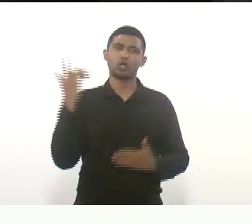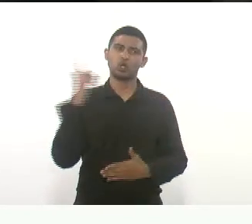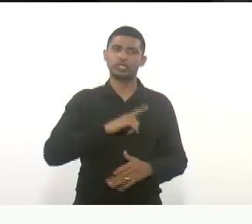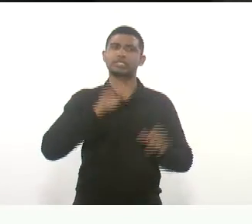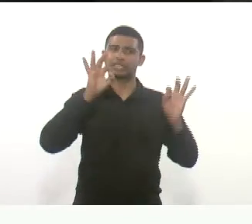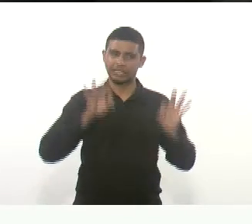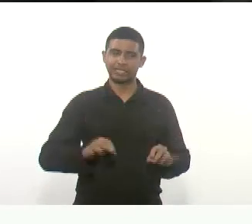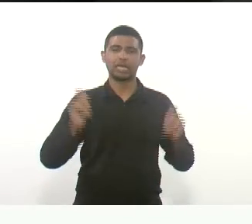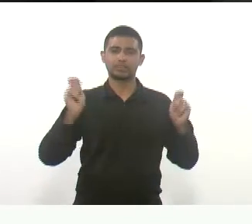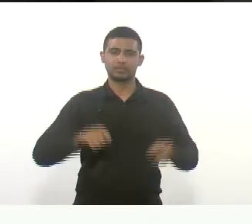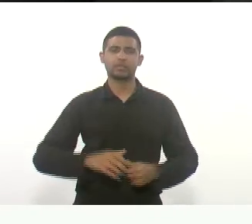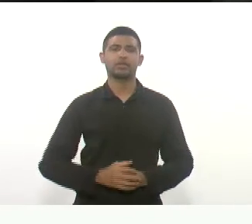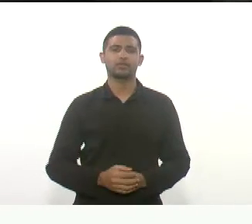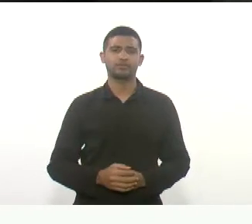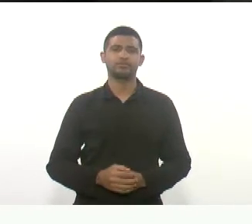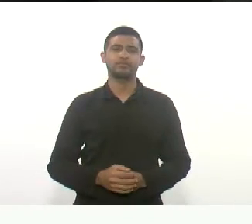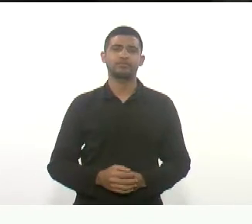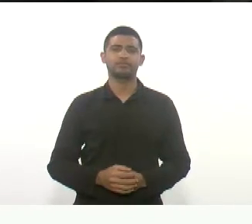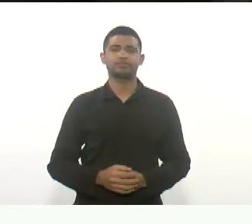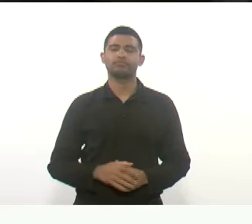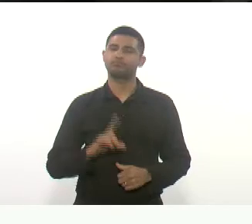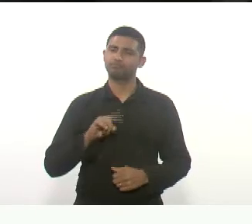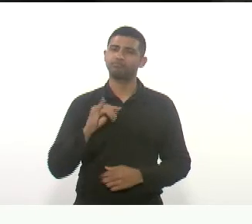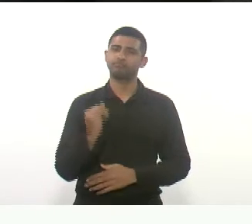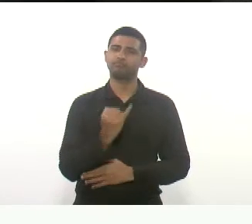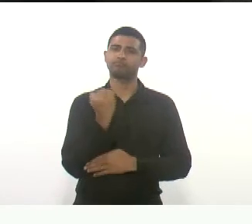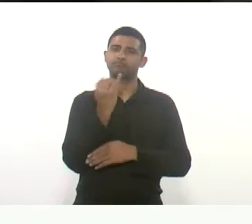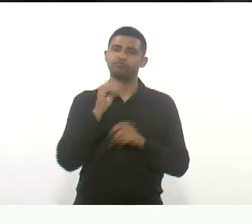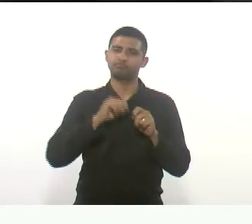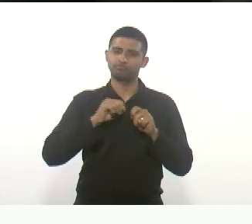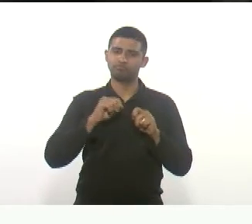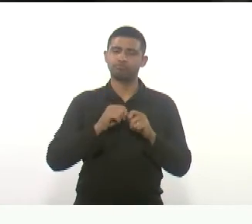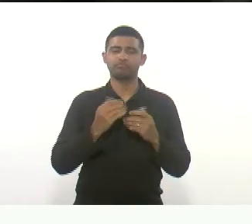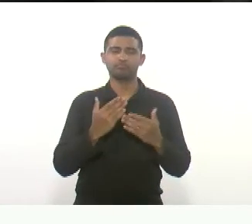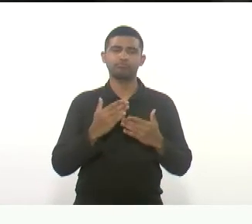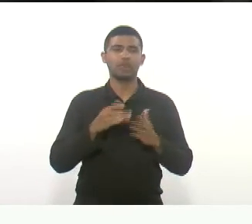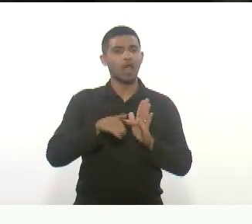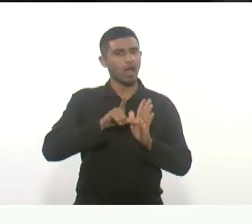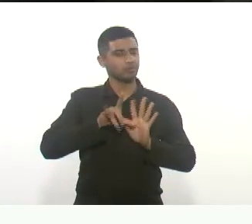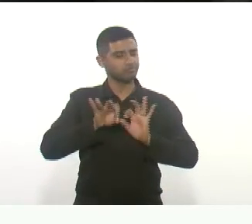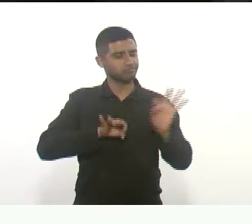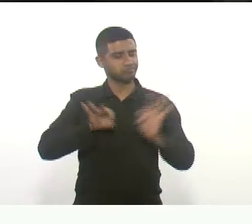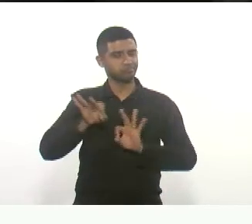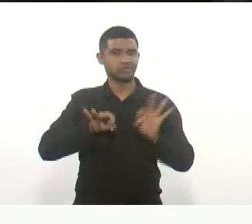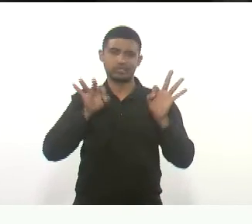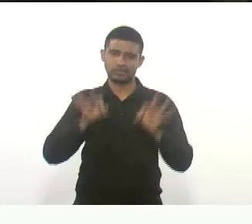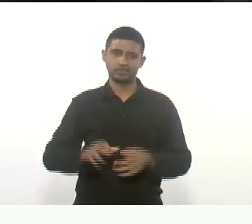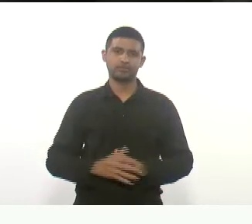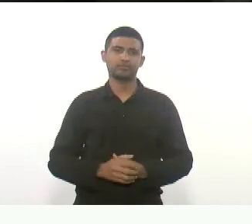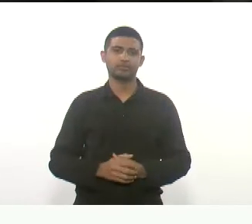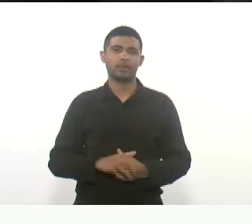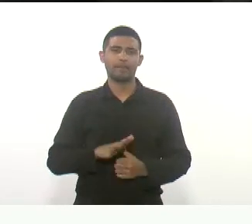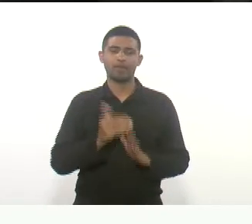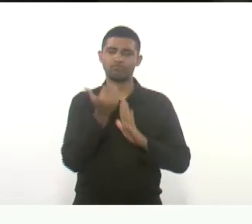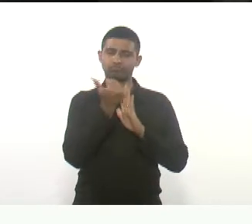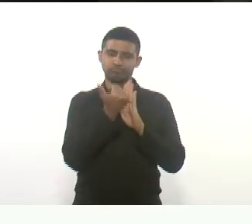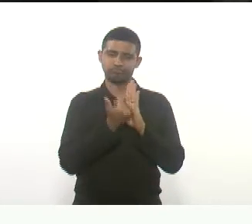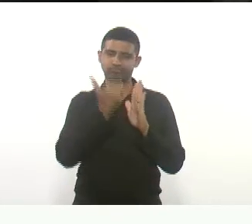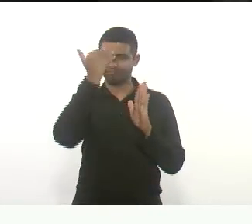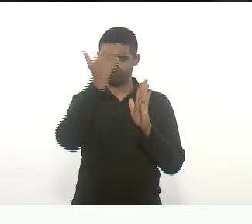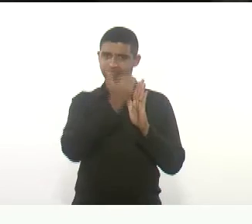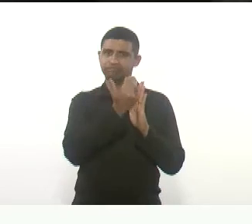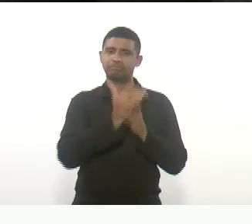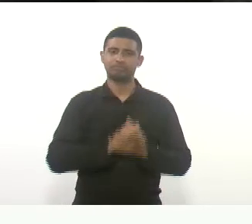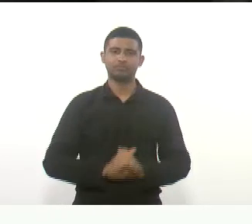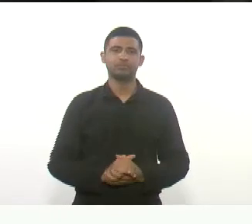certo e que é muito importante que seja feito com muito planejamento e que esse planejamento seja cumprido, né? Ou